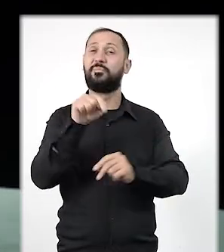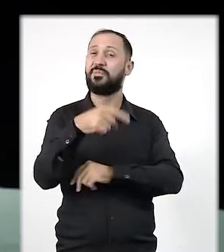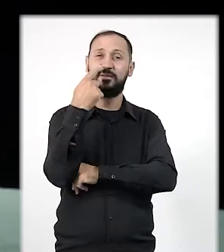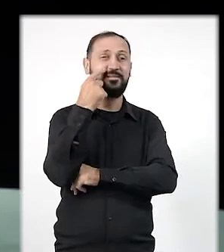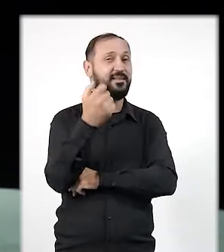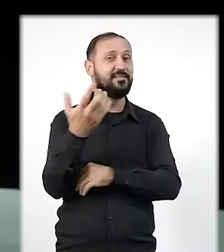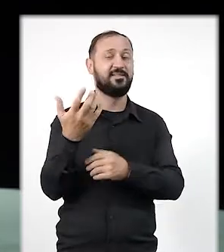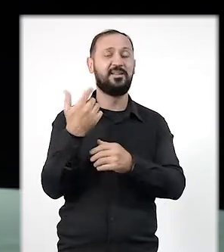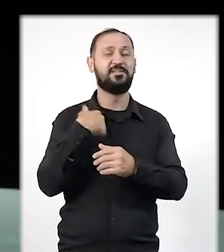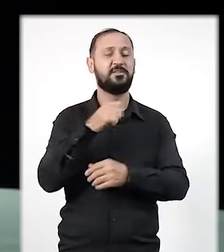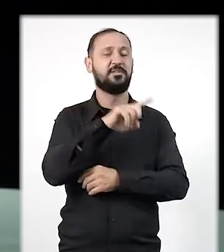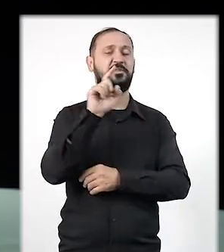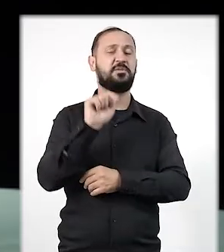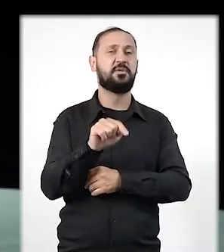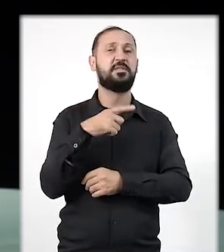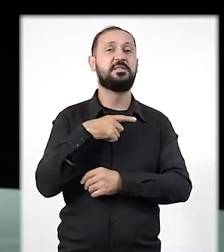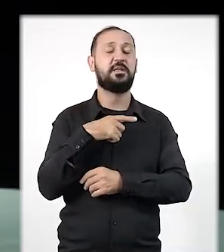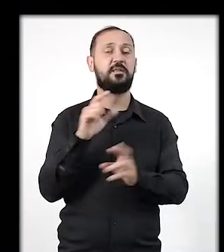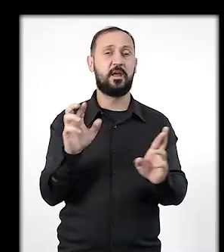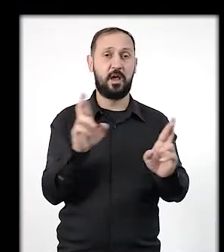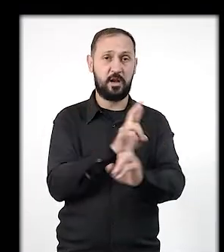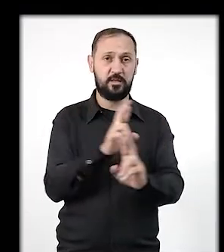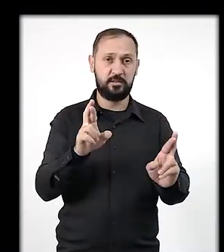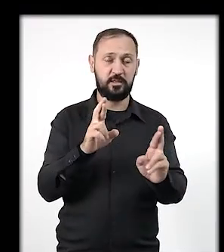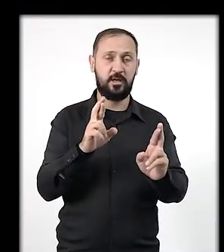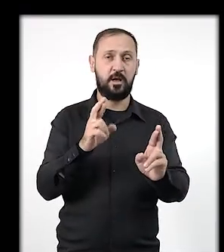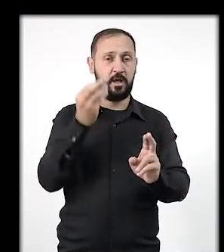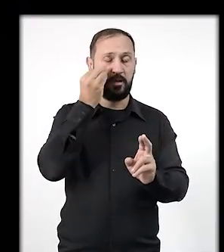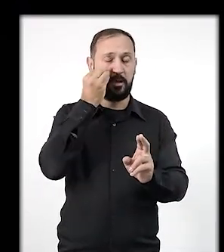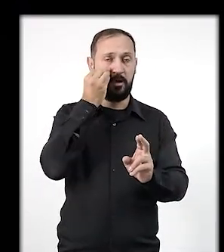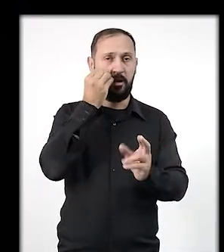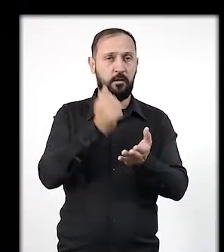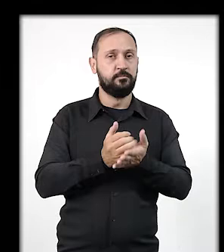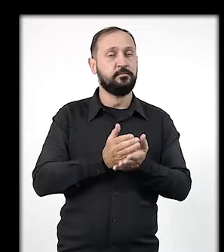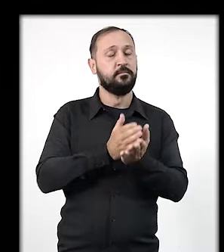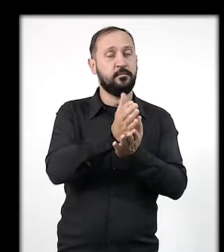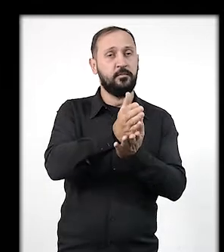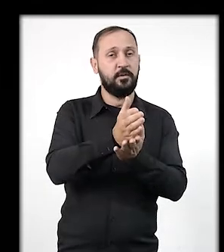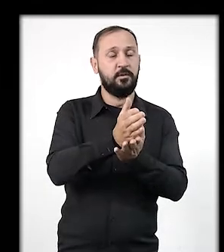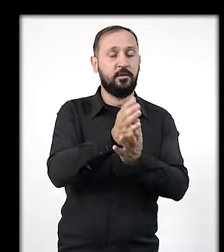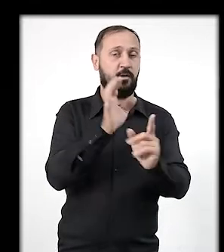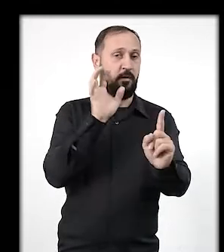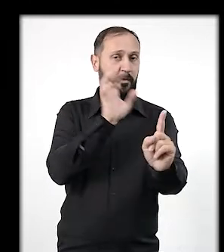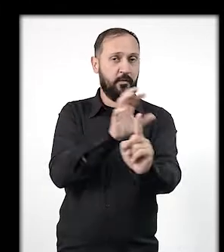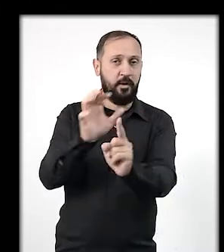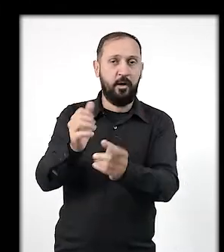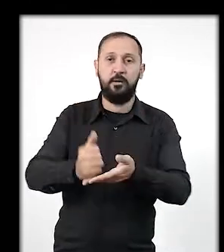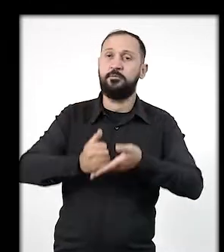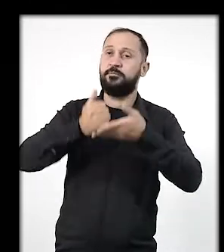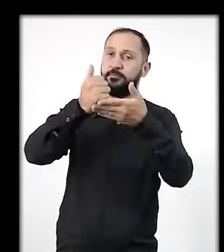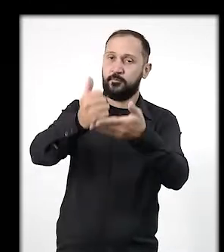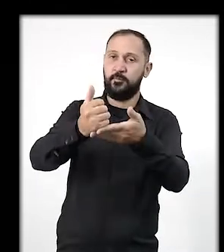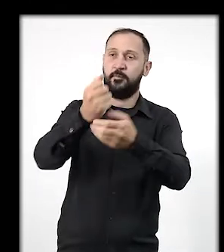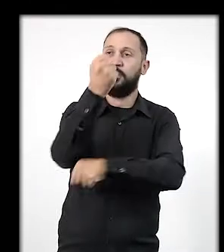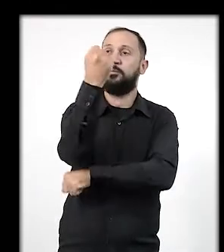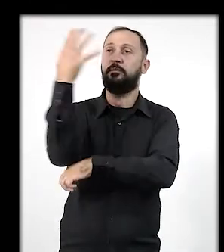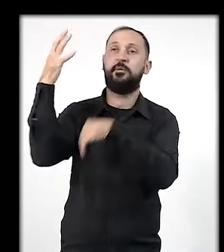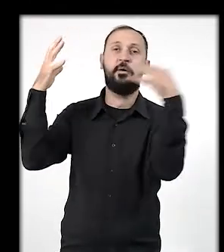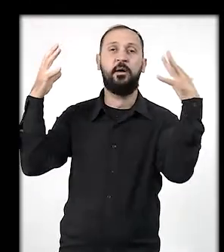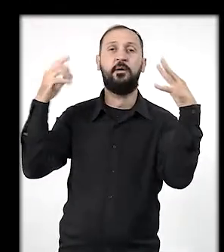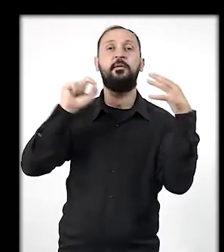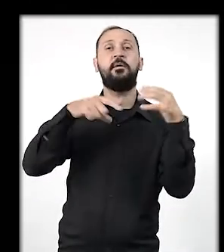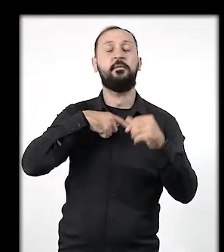correlação, nos questionamos se haveria correlação entre a tendência da pessoa gerar impacto ou não no meio ambiente